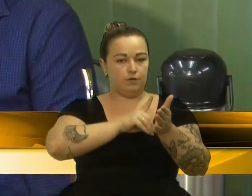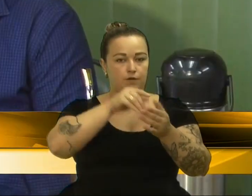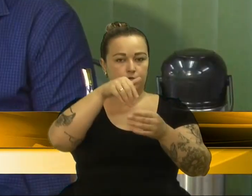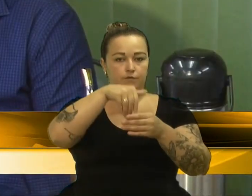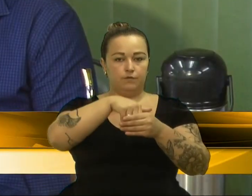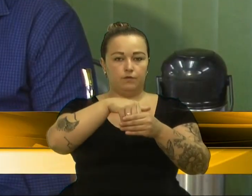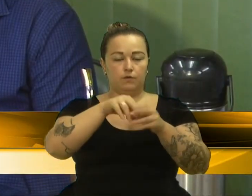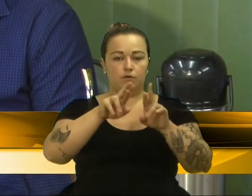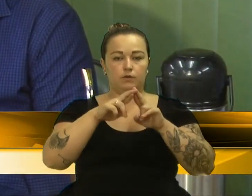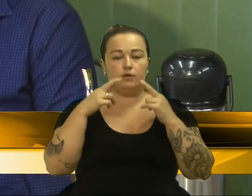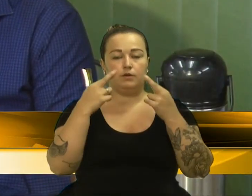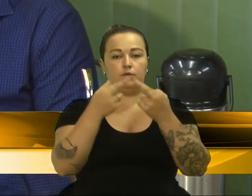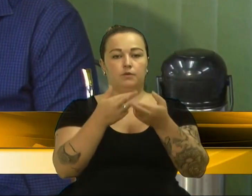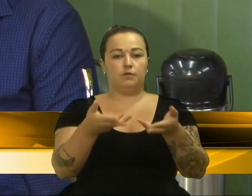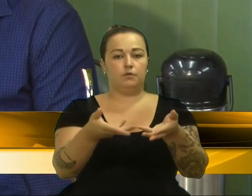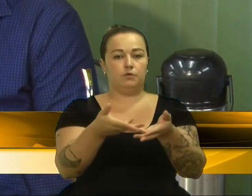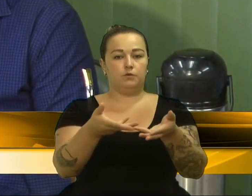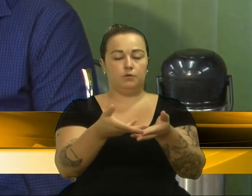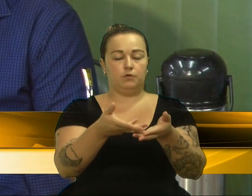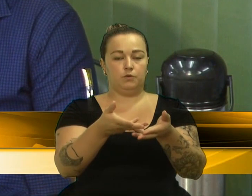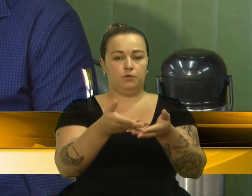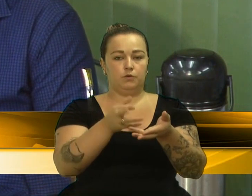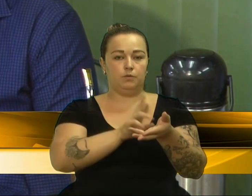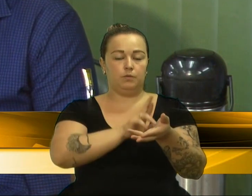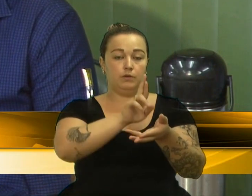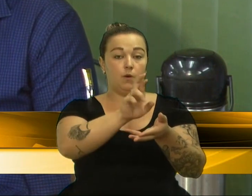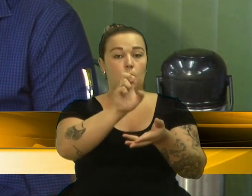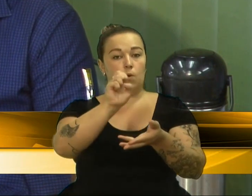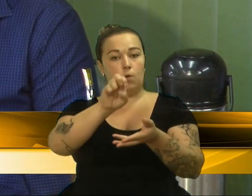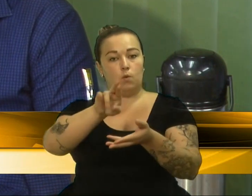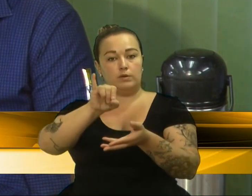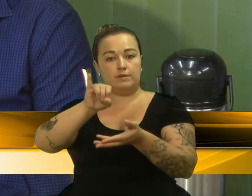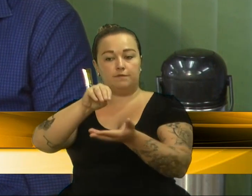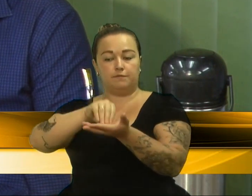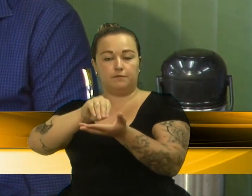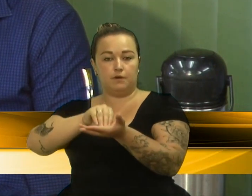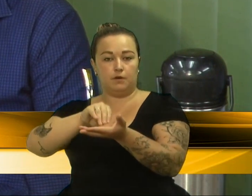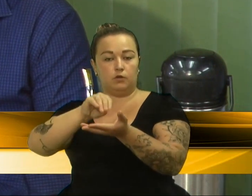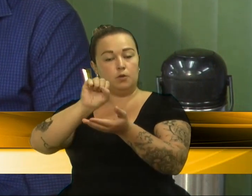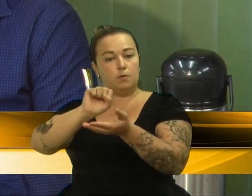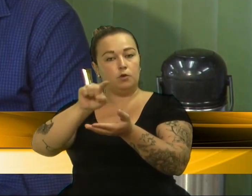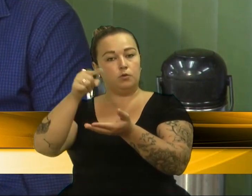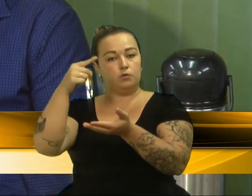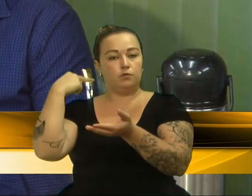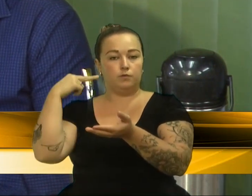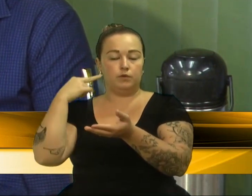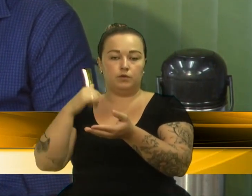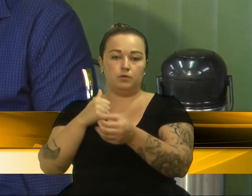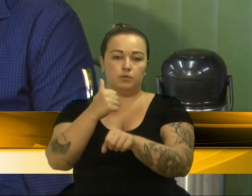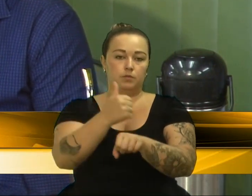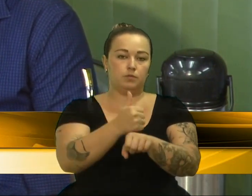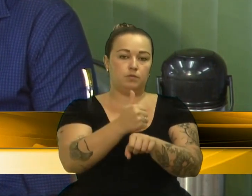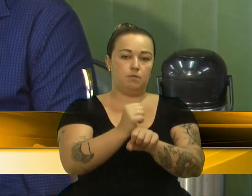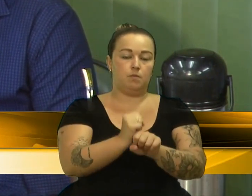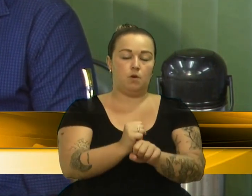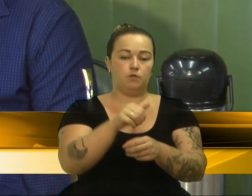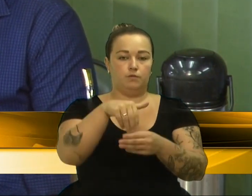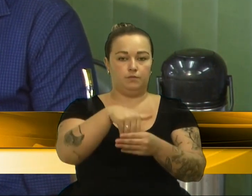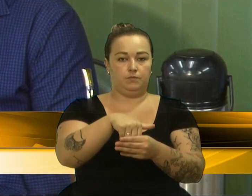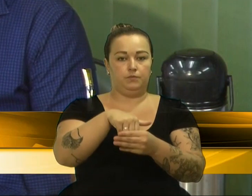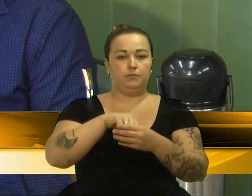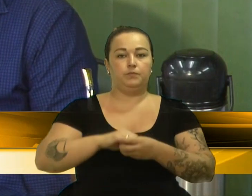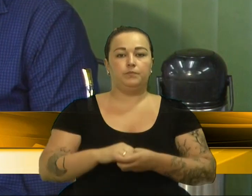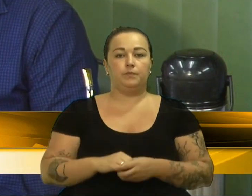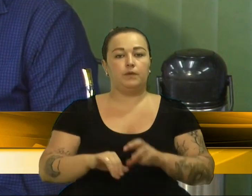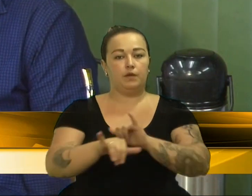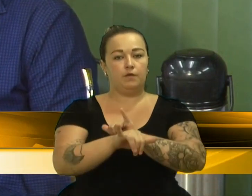sessão representativa, ou, no caso de ausência do titular, seu substituto durante a ordem do dia. Informo